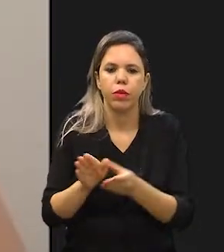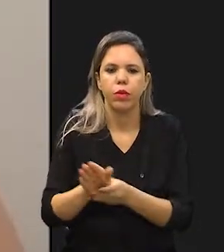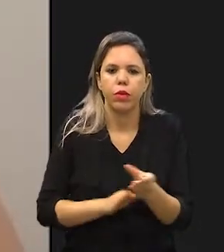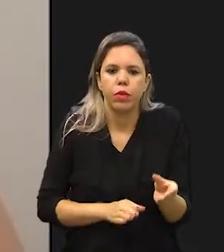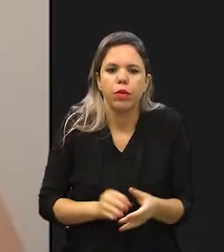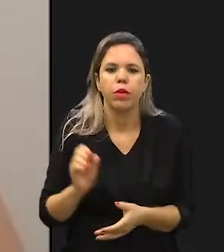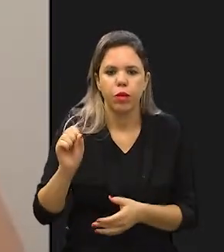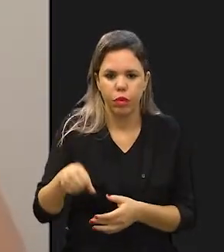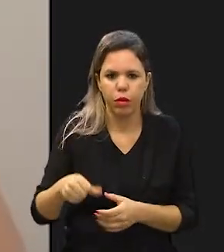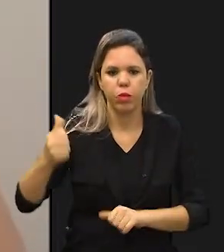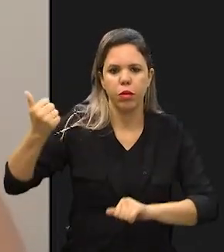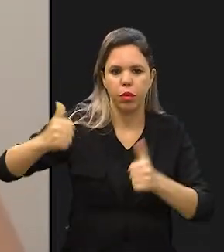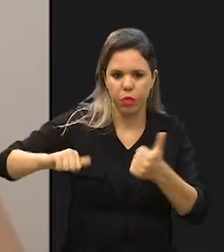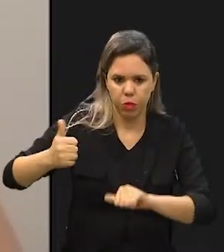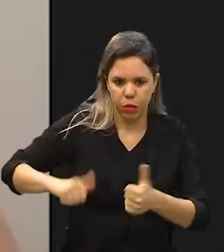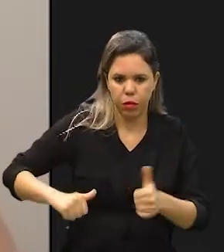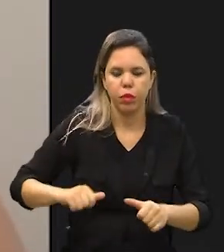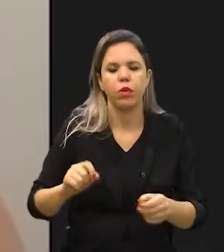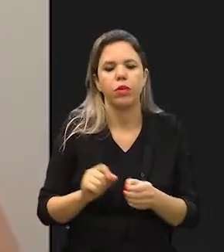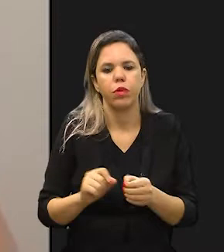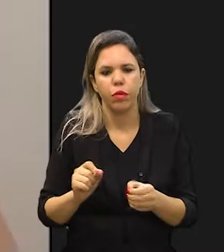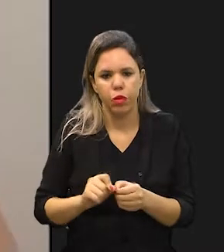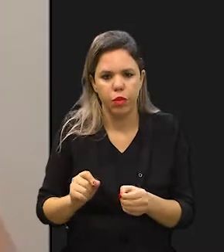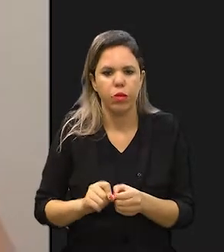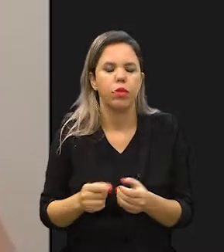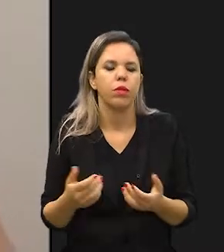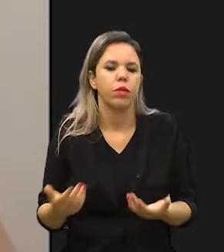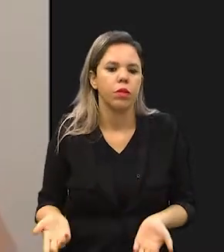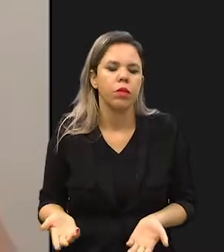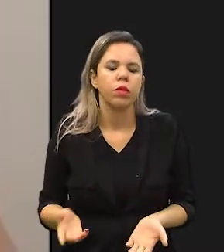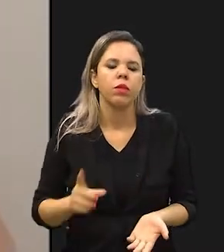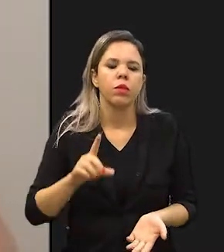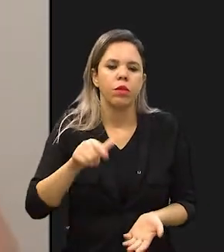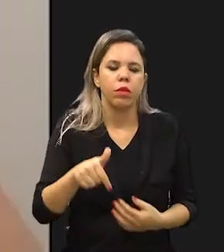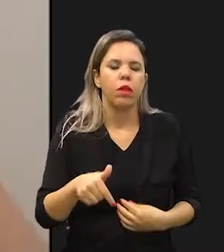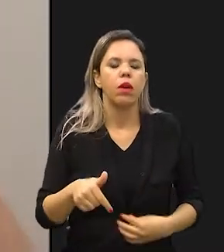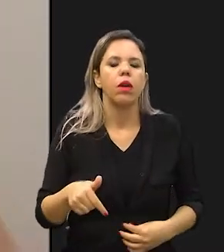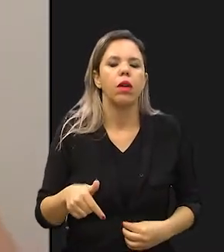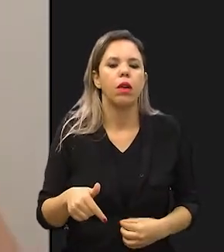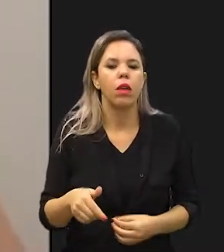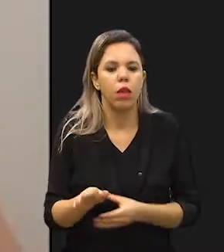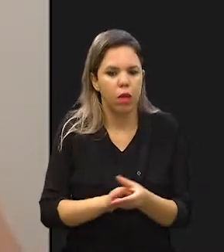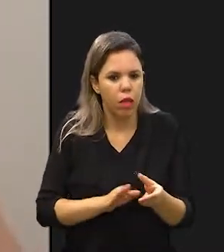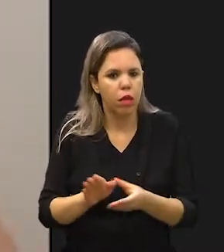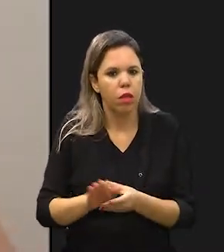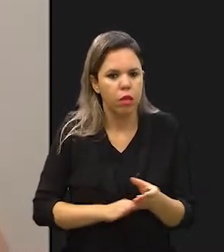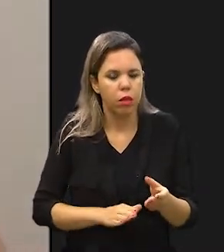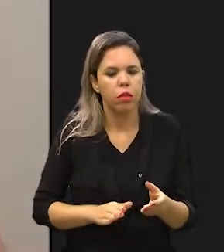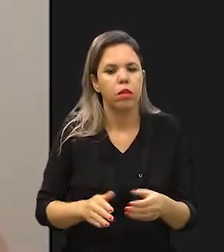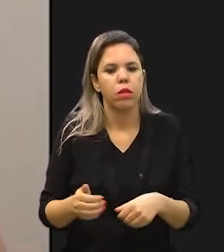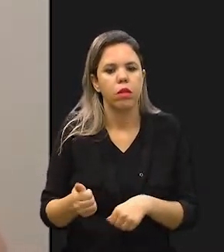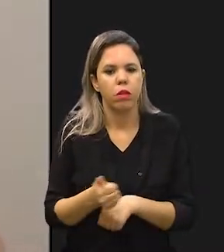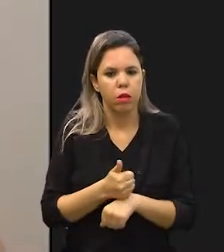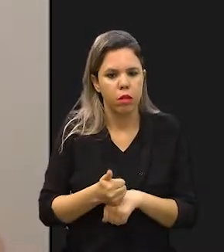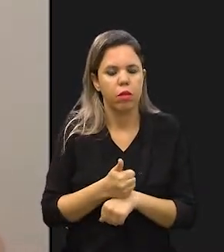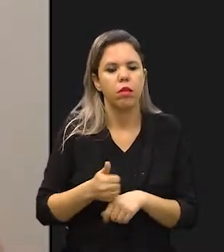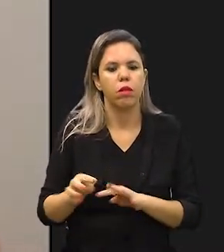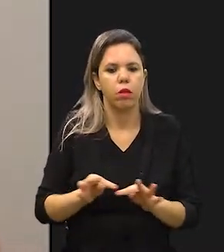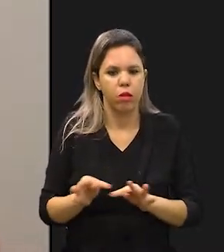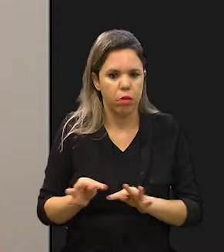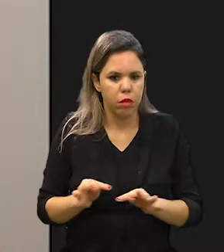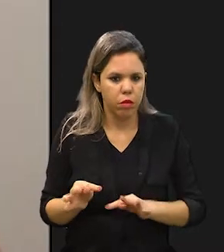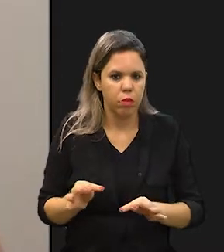ela passe sim por uma avaliação, né, que faz esse diagnóstico, e depois do diagnóstico é recomendado um segmento, né?